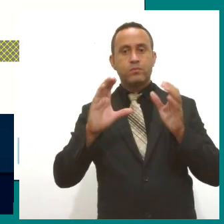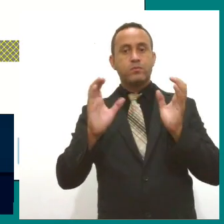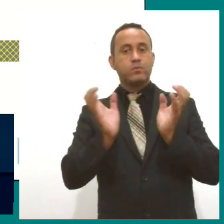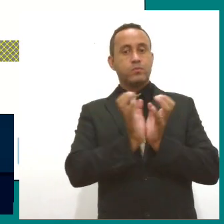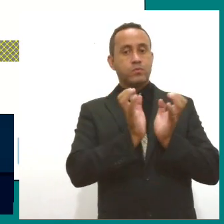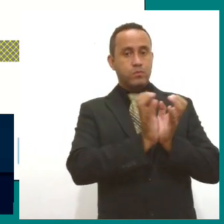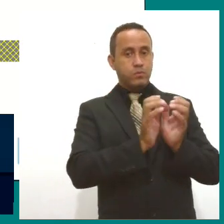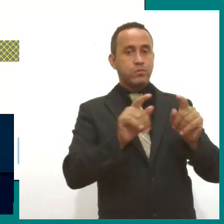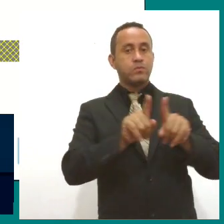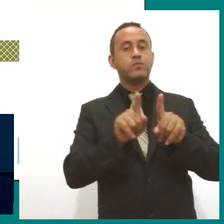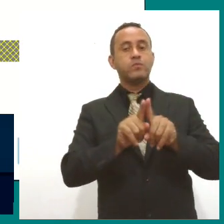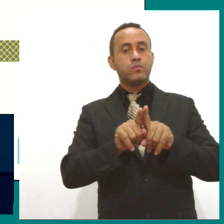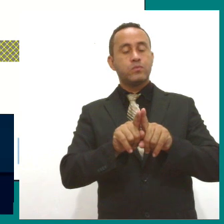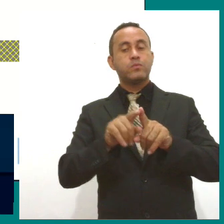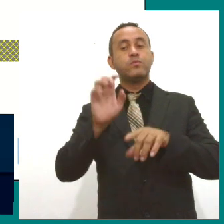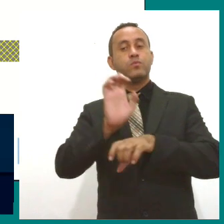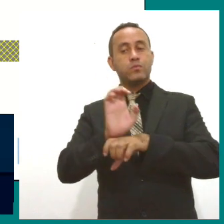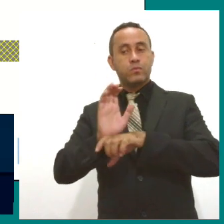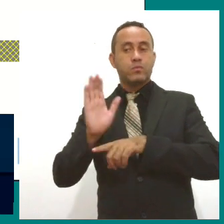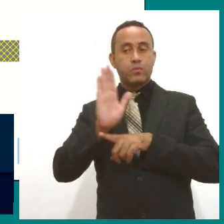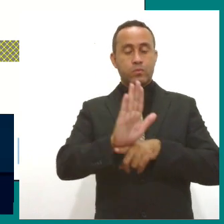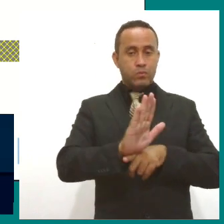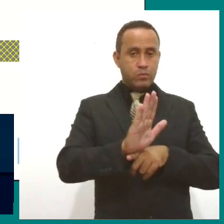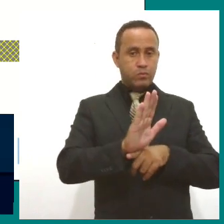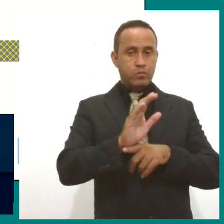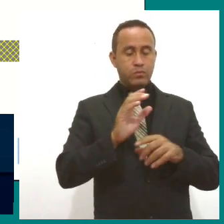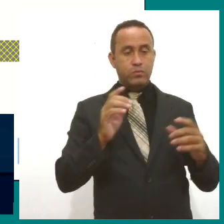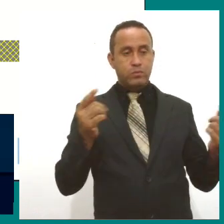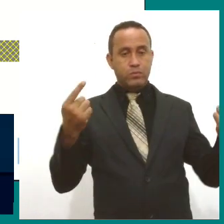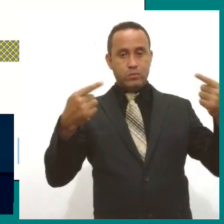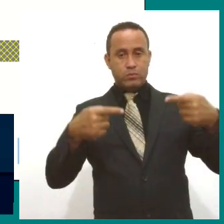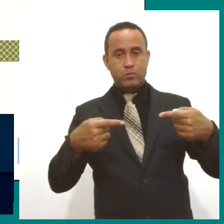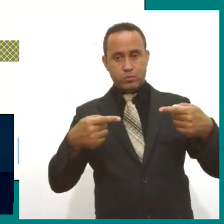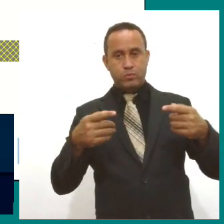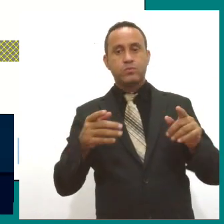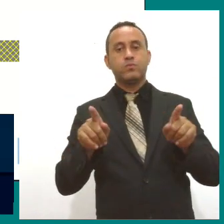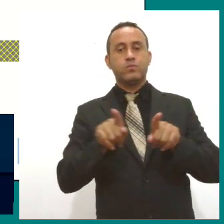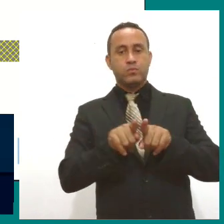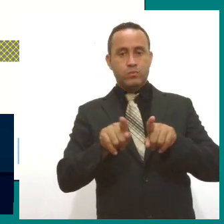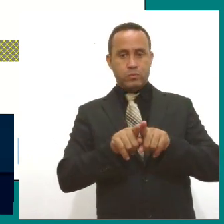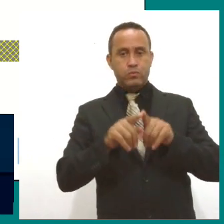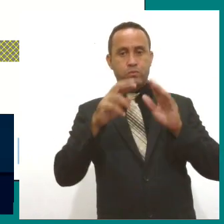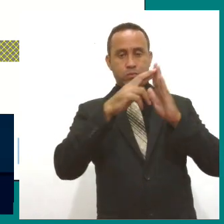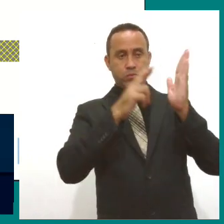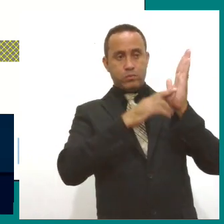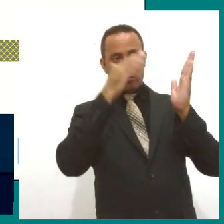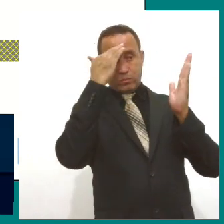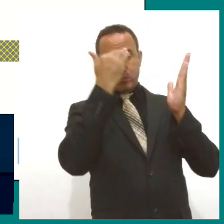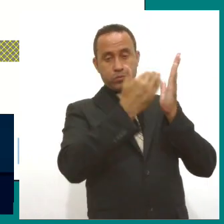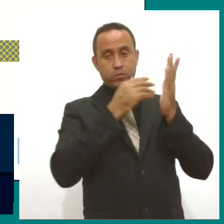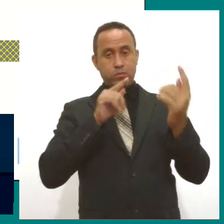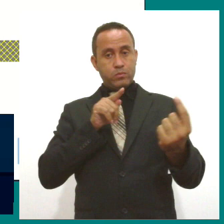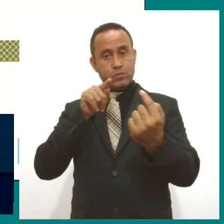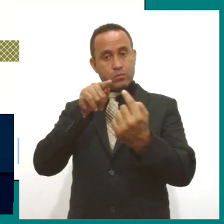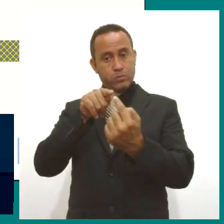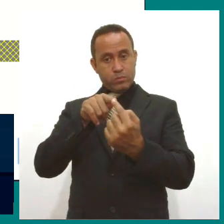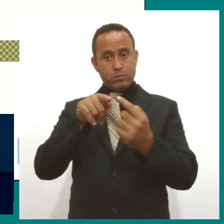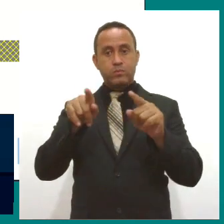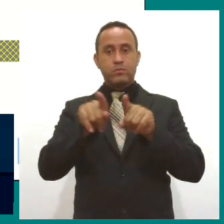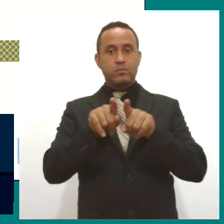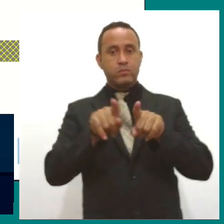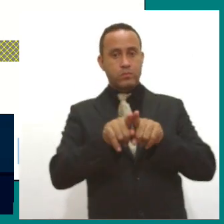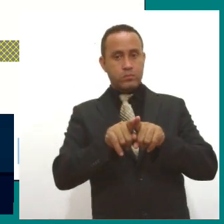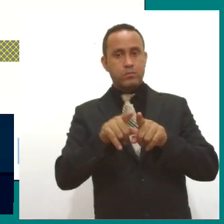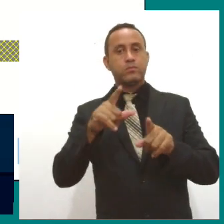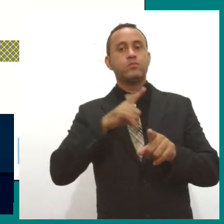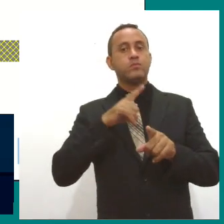exige contrapartida financeira do Estado. A contrapartida exigida é apenas o cumprimento de metas. Nesse aspecto aí,